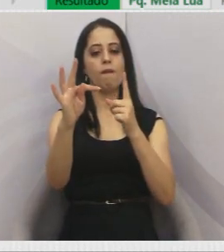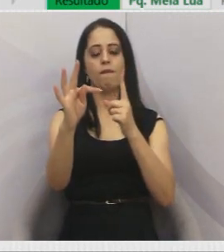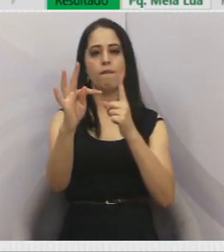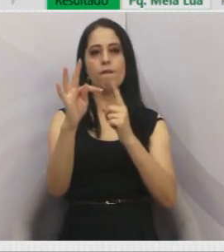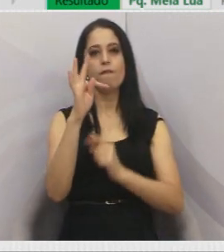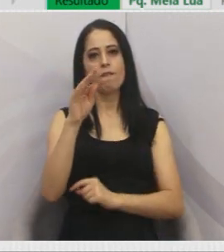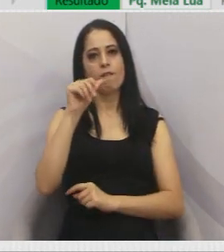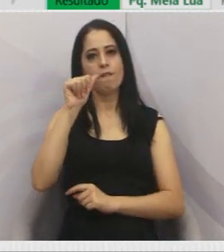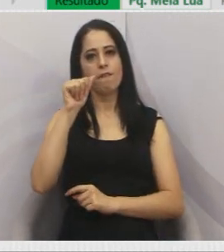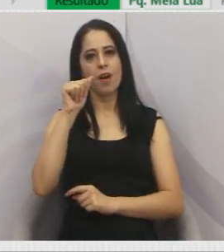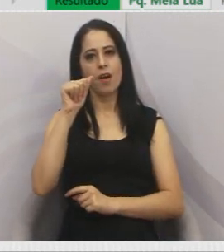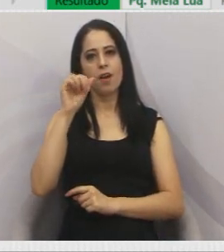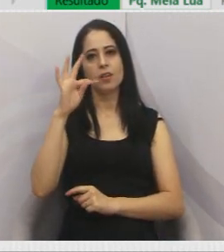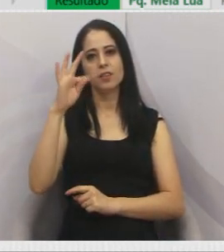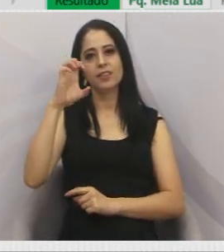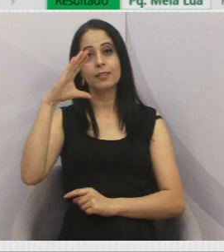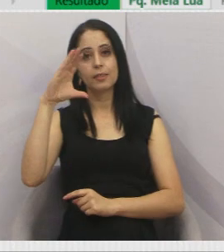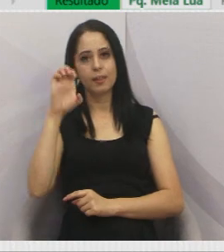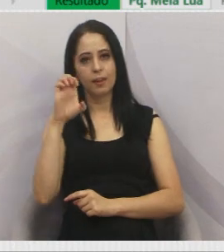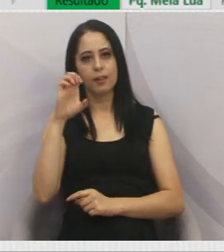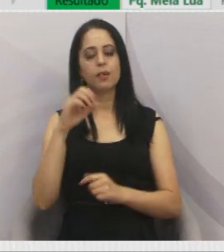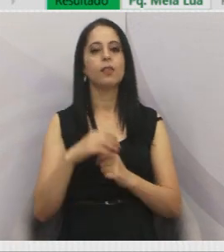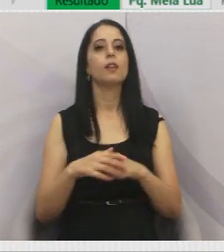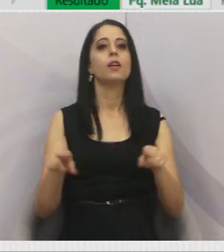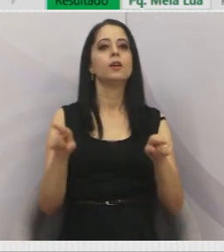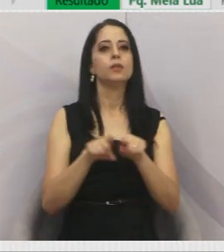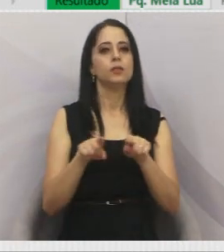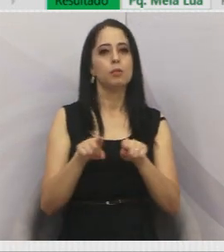Sociedade Civil, um voto Associação Paulo Graça.